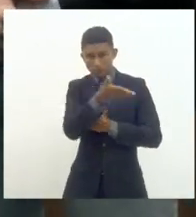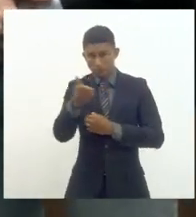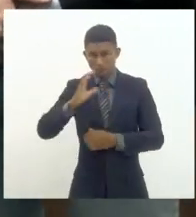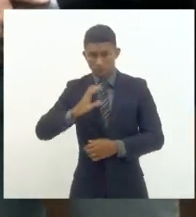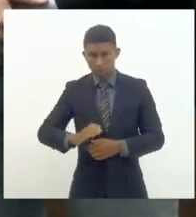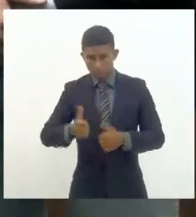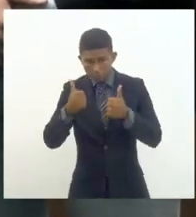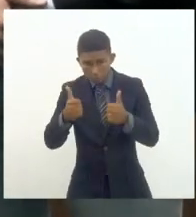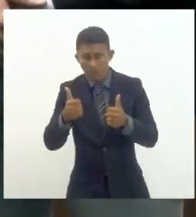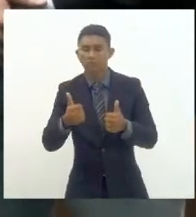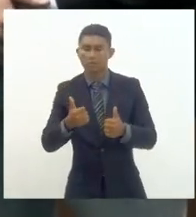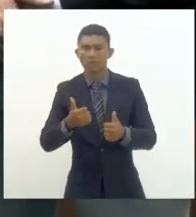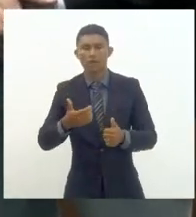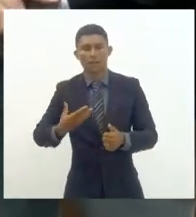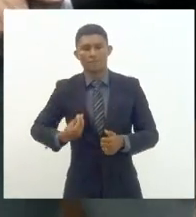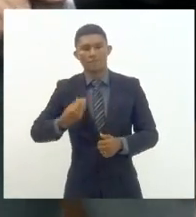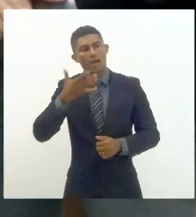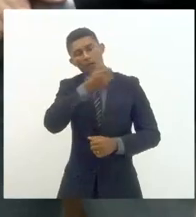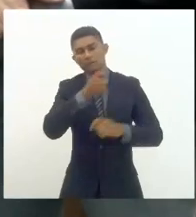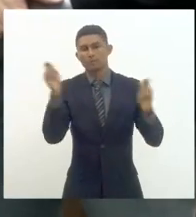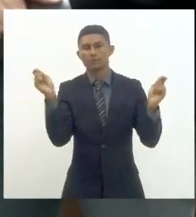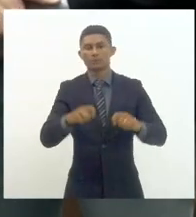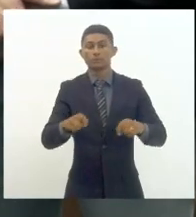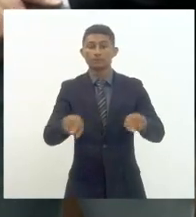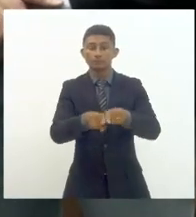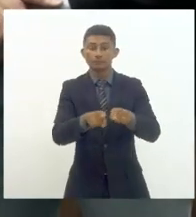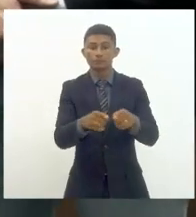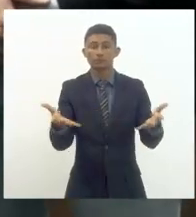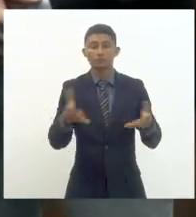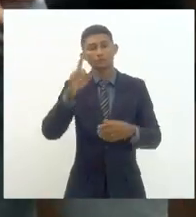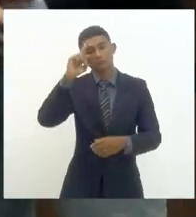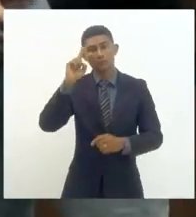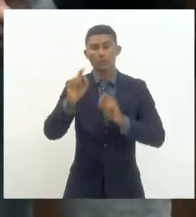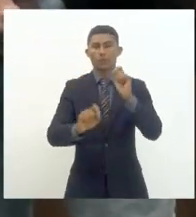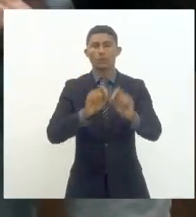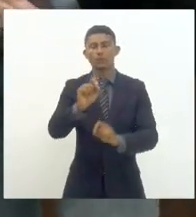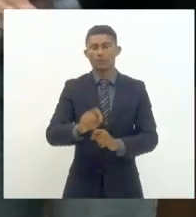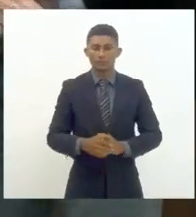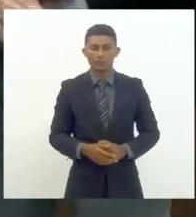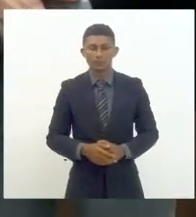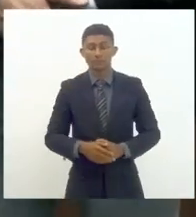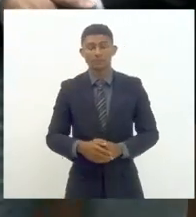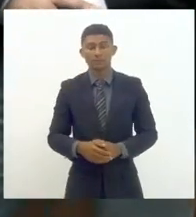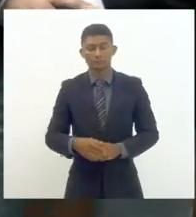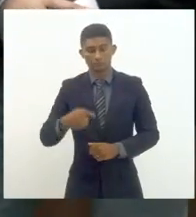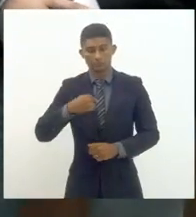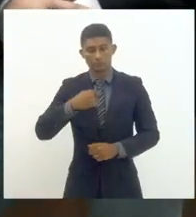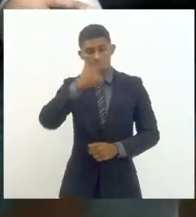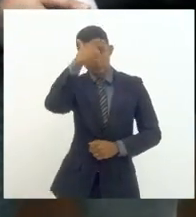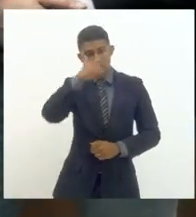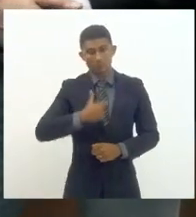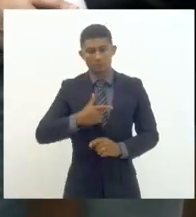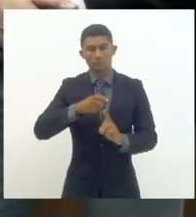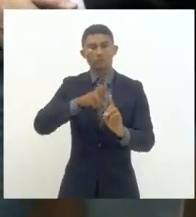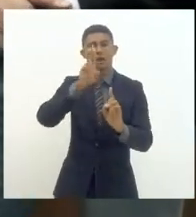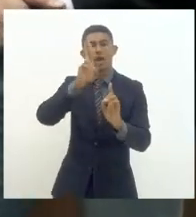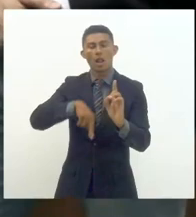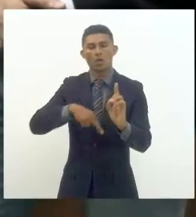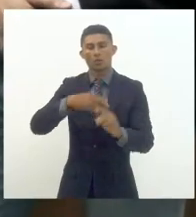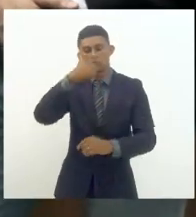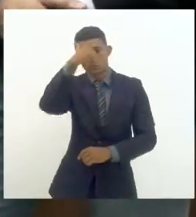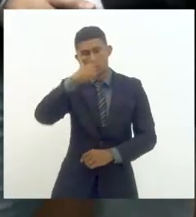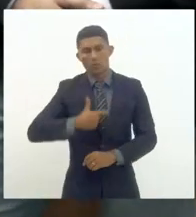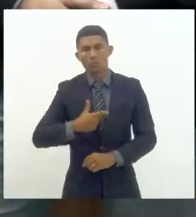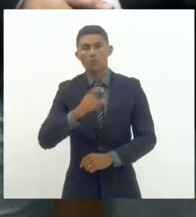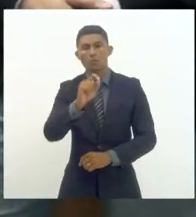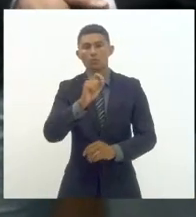salvam vidas. A propósito, o dia de hoje também tive a oportunidade de ter sido o relator da